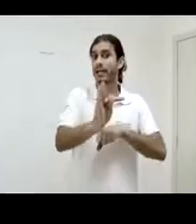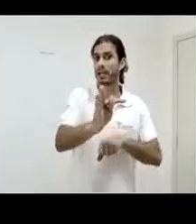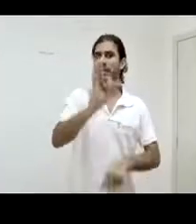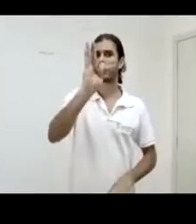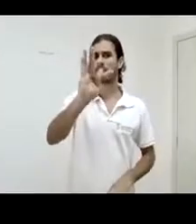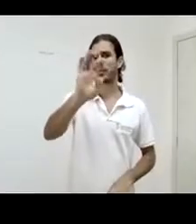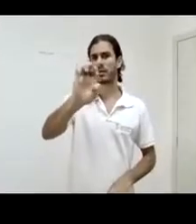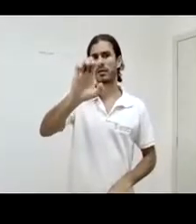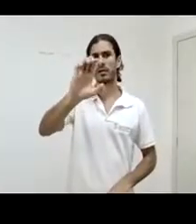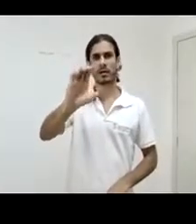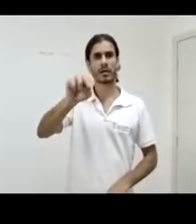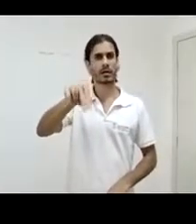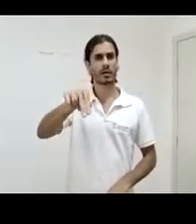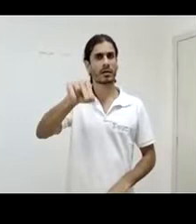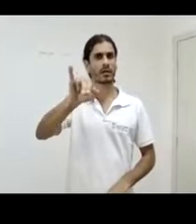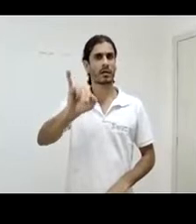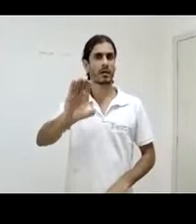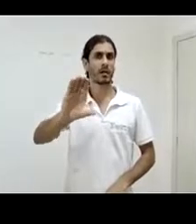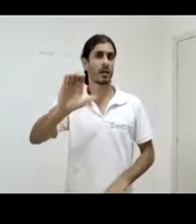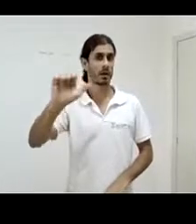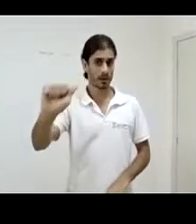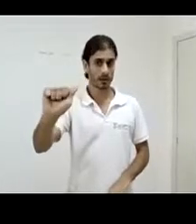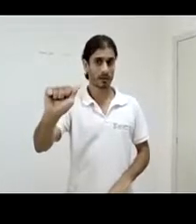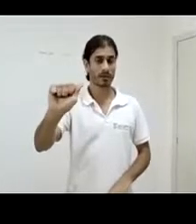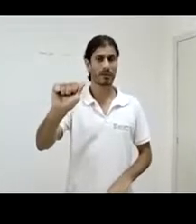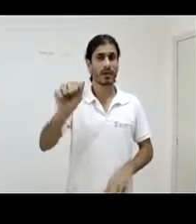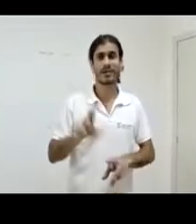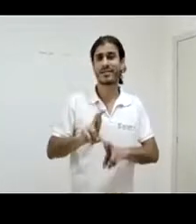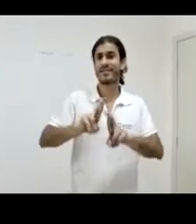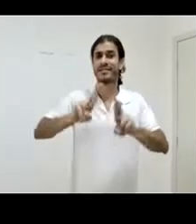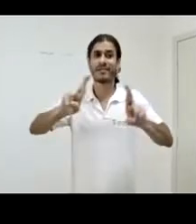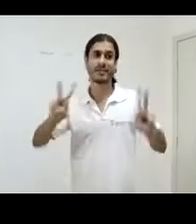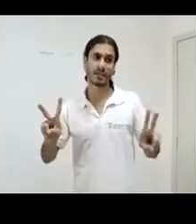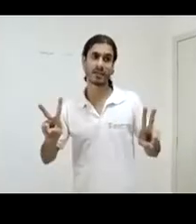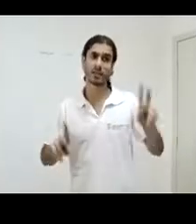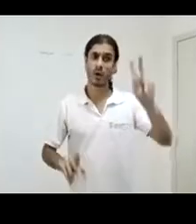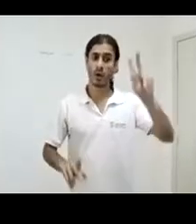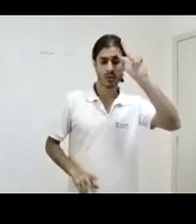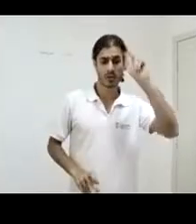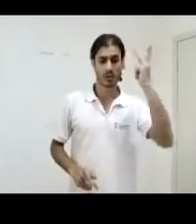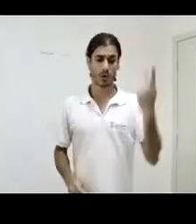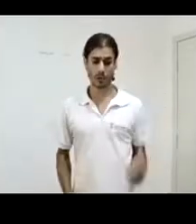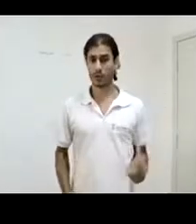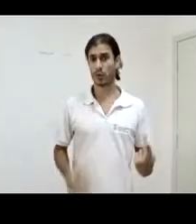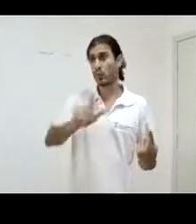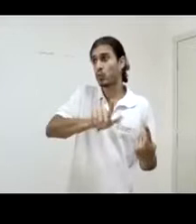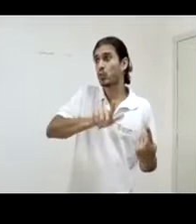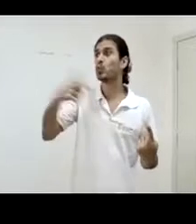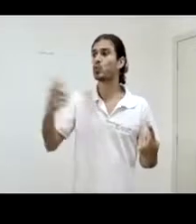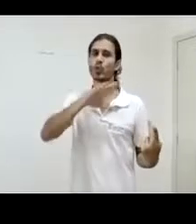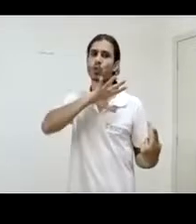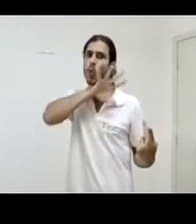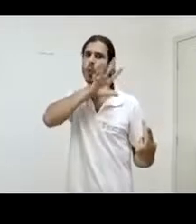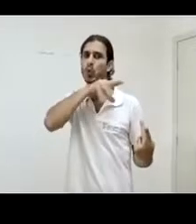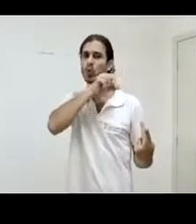que faz a diferença, né? Distingue o homem, porque ela é também planejada, distingue o homem dos outros animais. E também